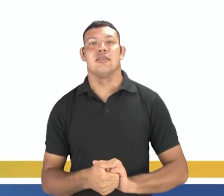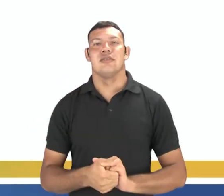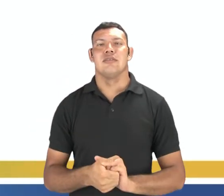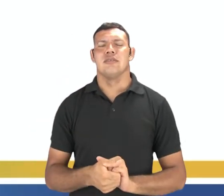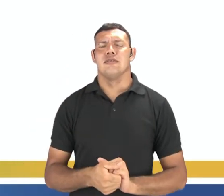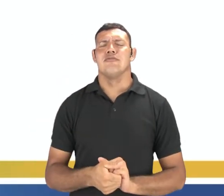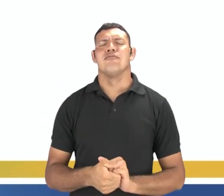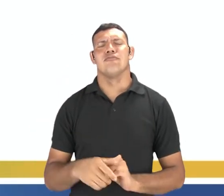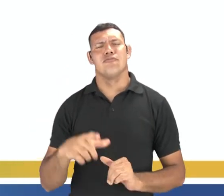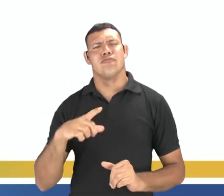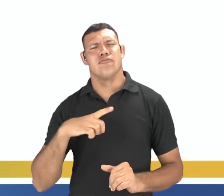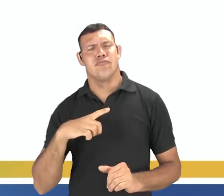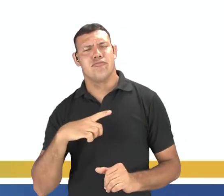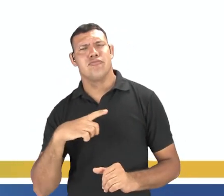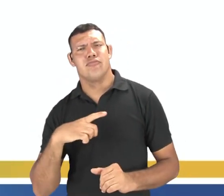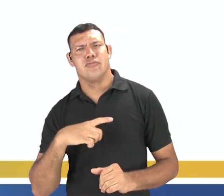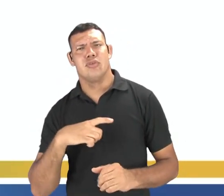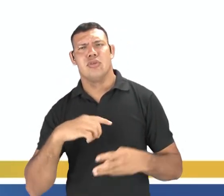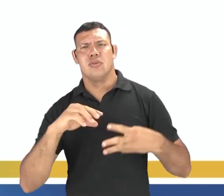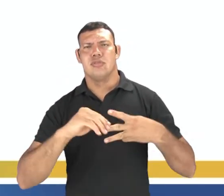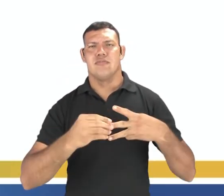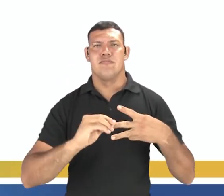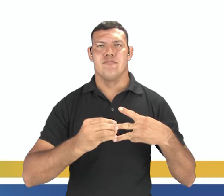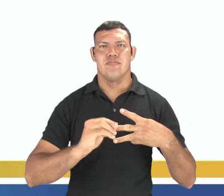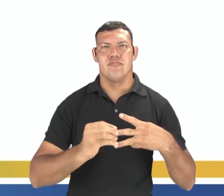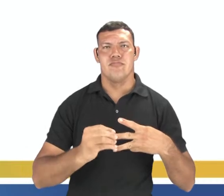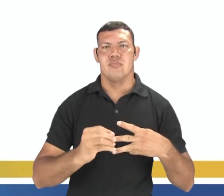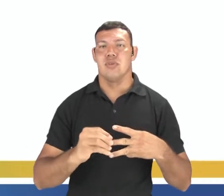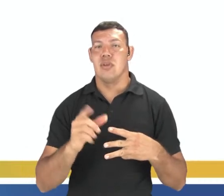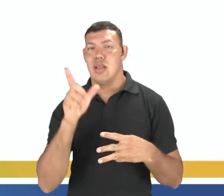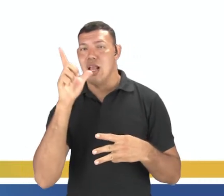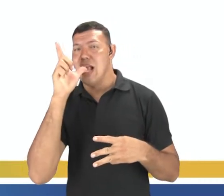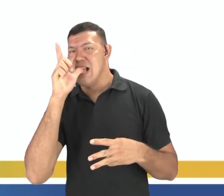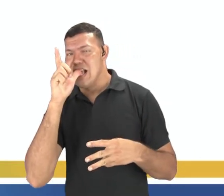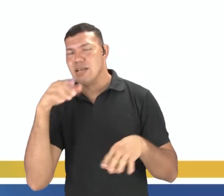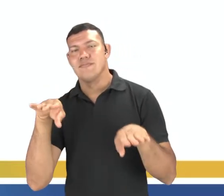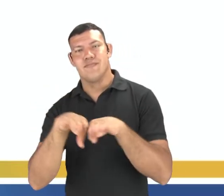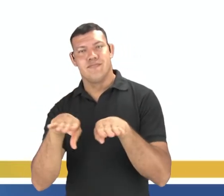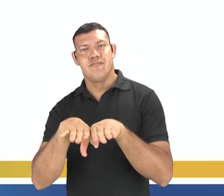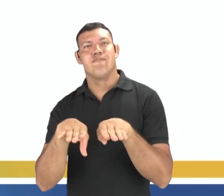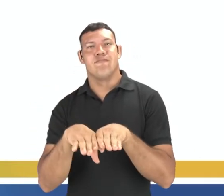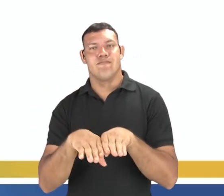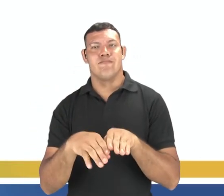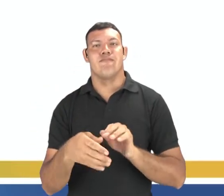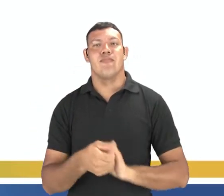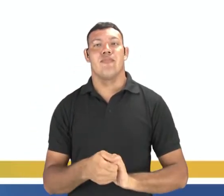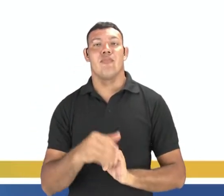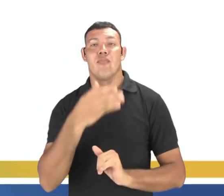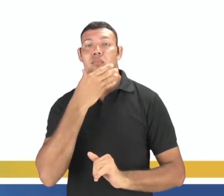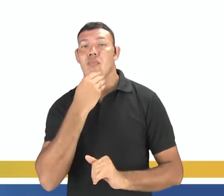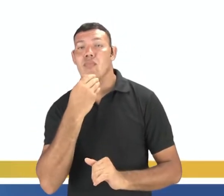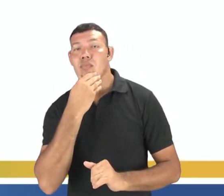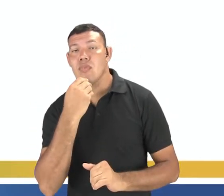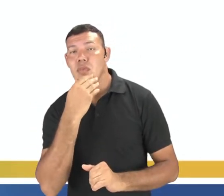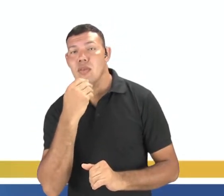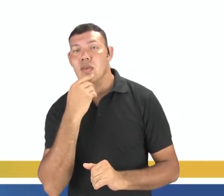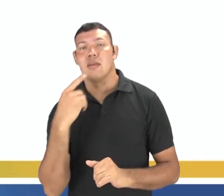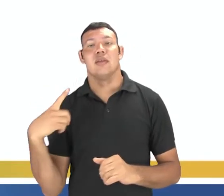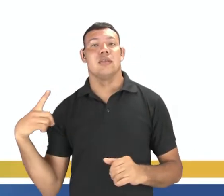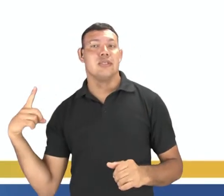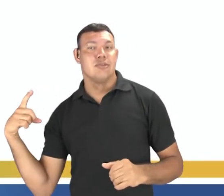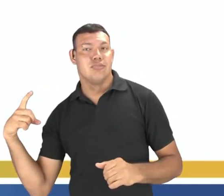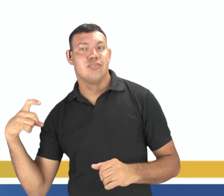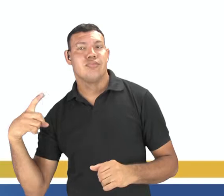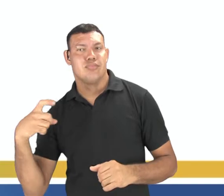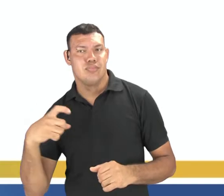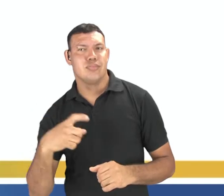várias glândulas sexuais, acessórios e o pênis. No sistema genital masculino, os espermatozoides eles